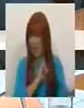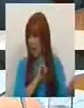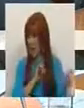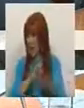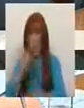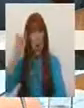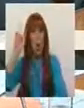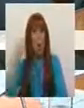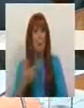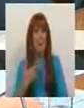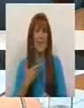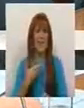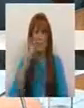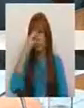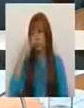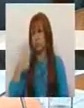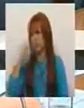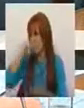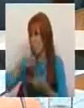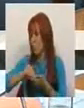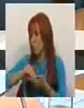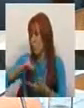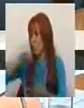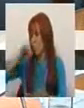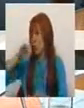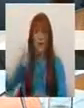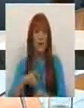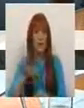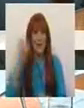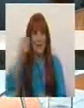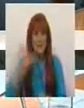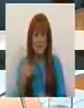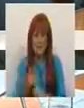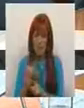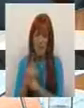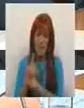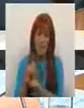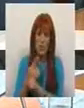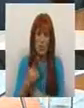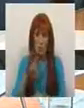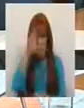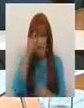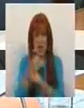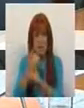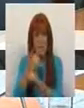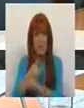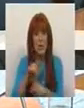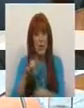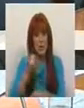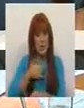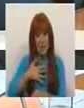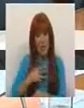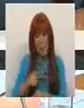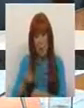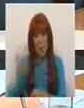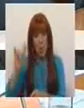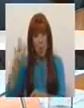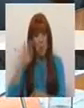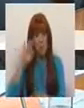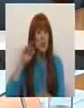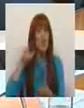se não fosse a dívida histórica acumulada de déficits sucessivos de vários governos, estas empresas